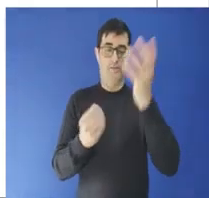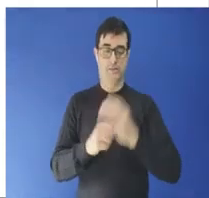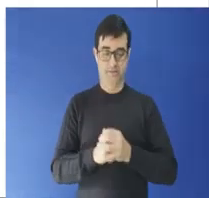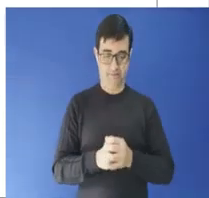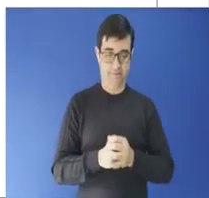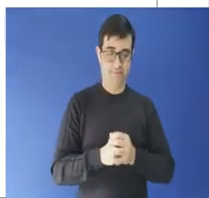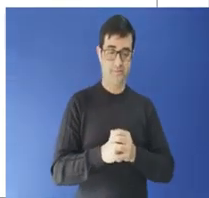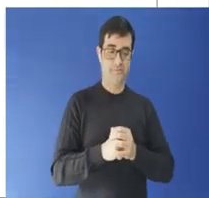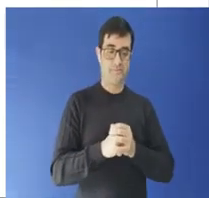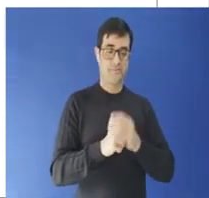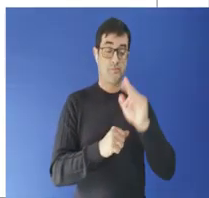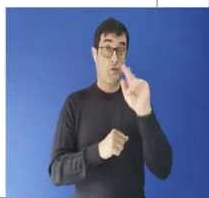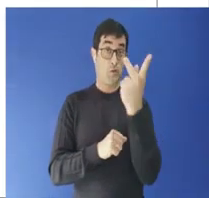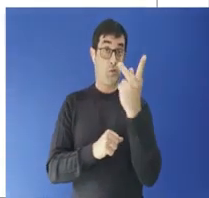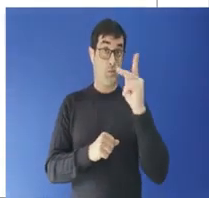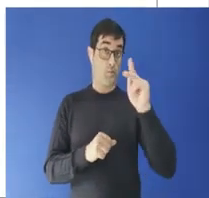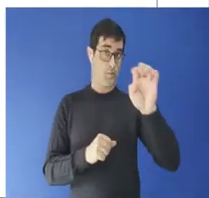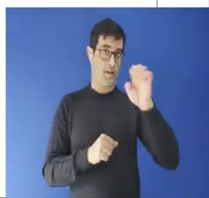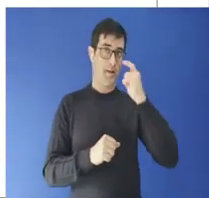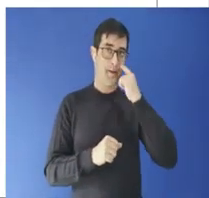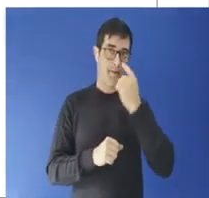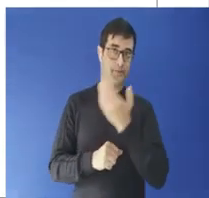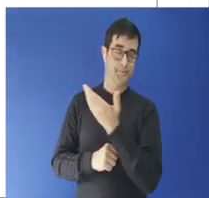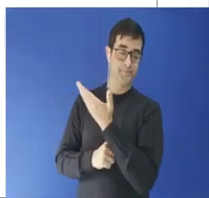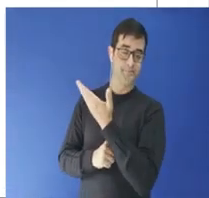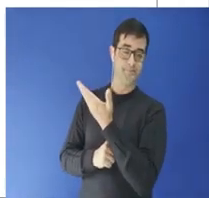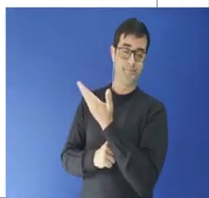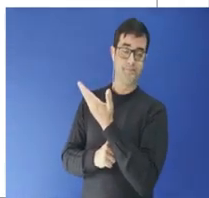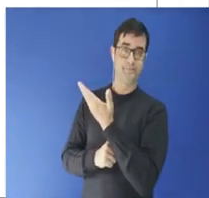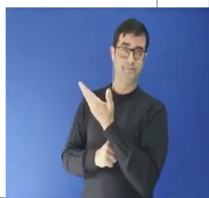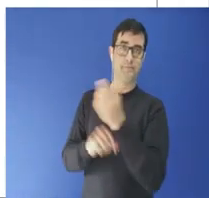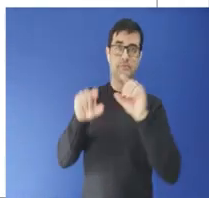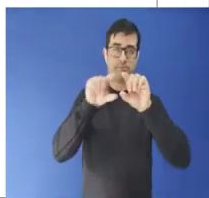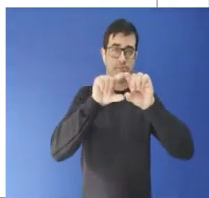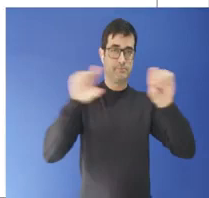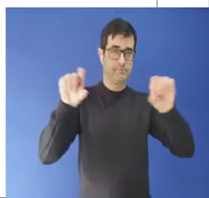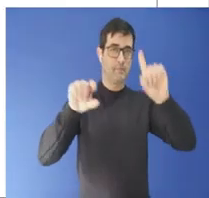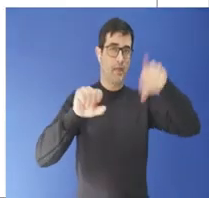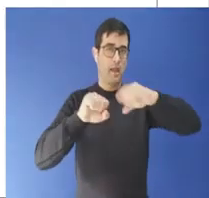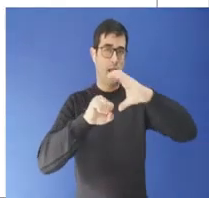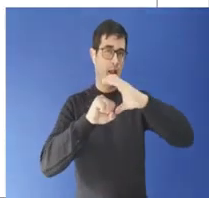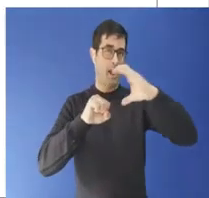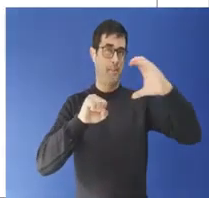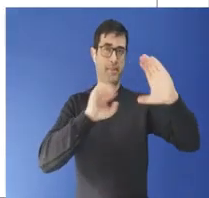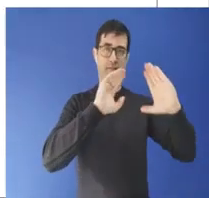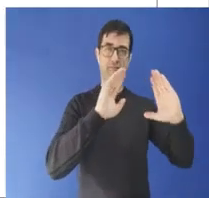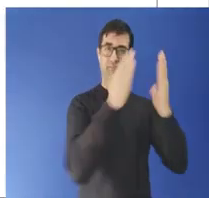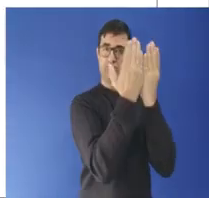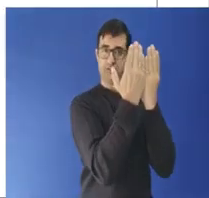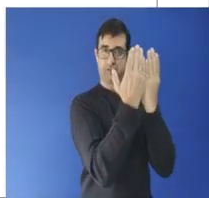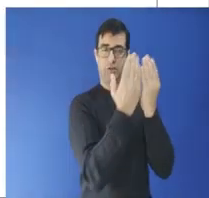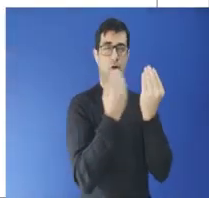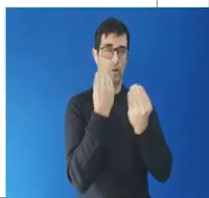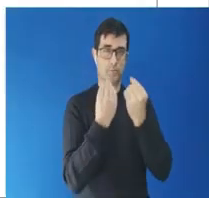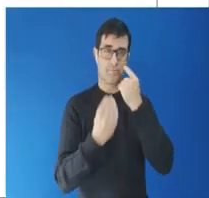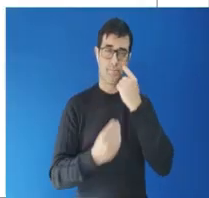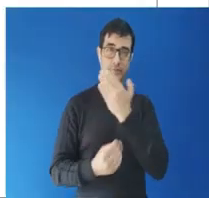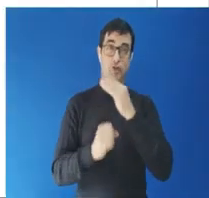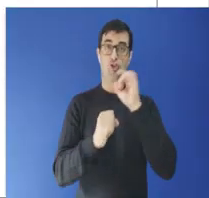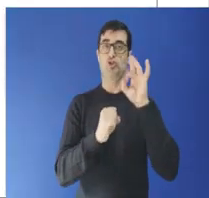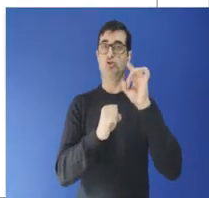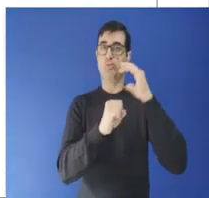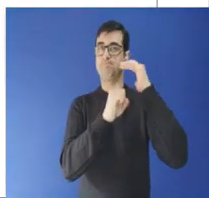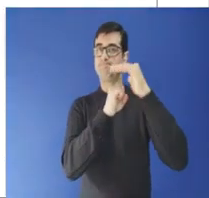A configuração do hélio, né, é a de camada fechada, né? Então, ou seja, ele tem apenas a primeira camada, o